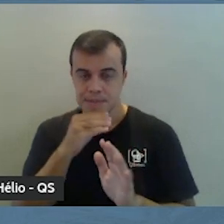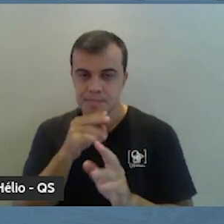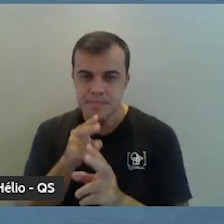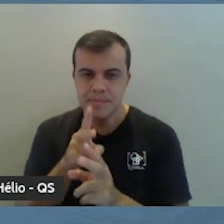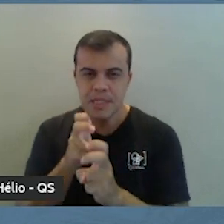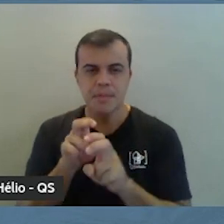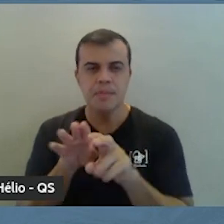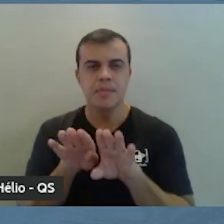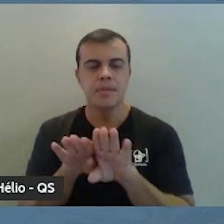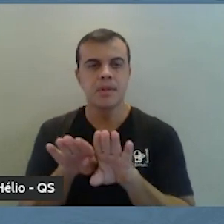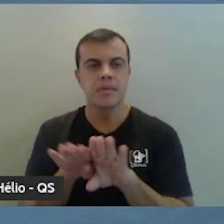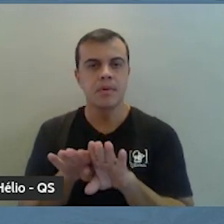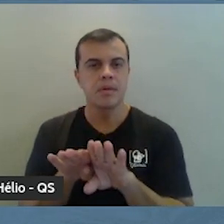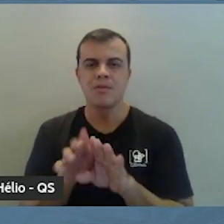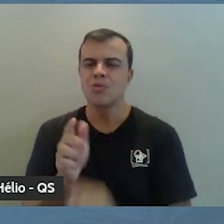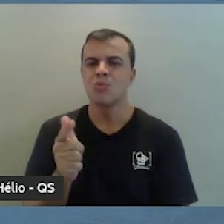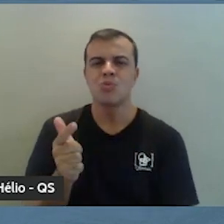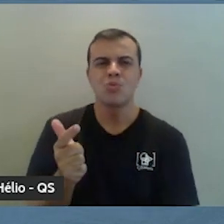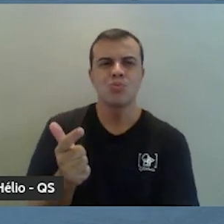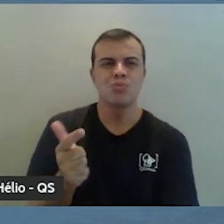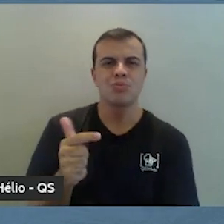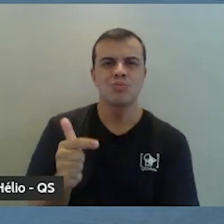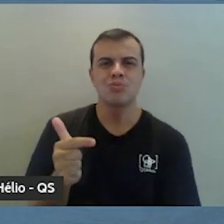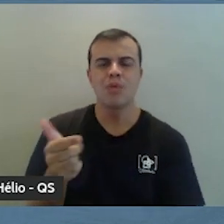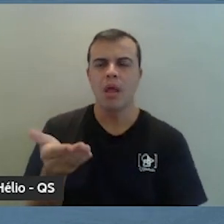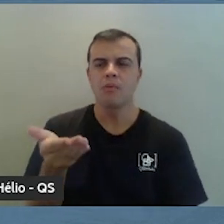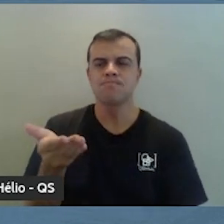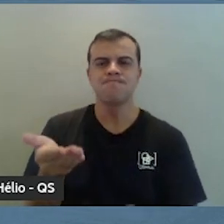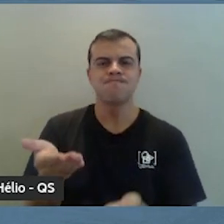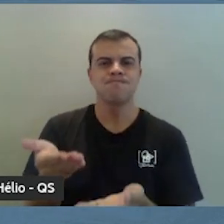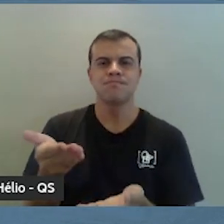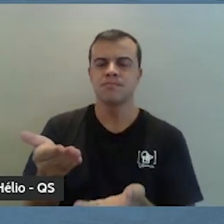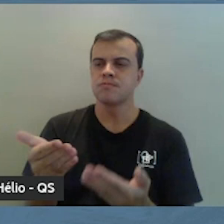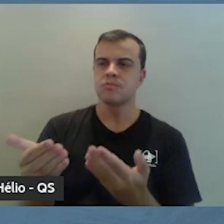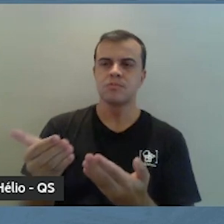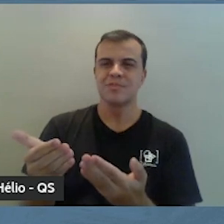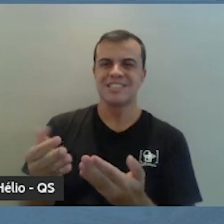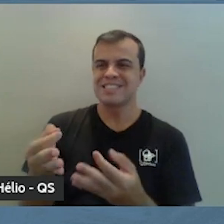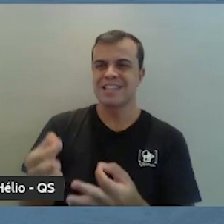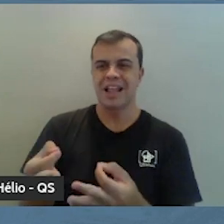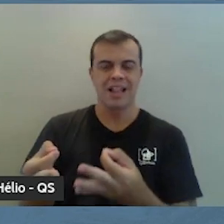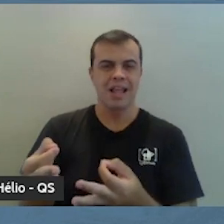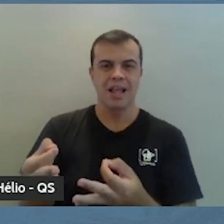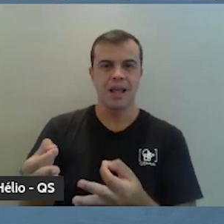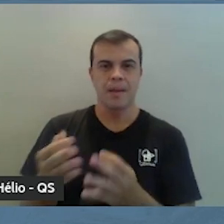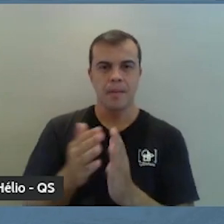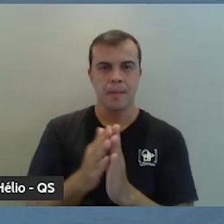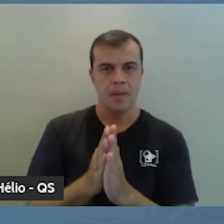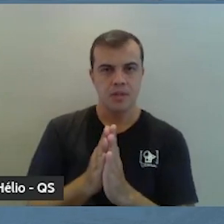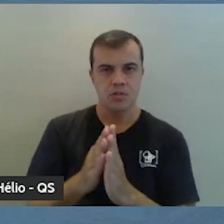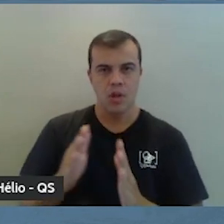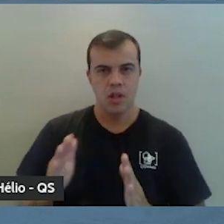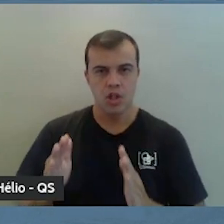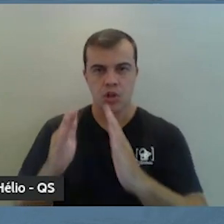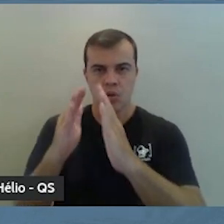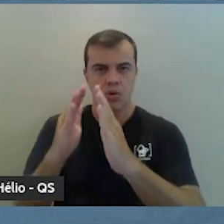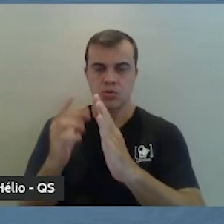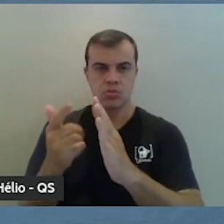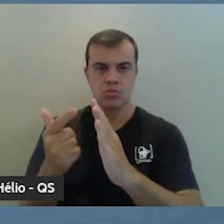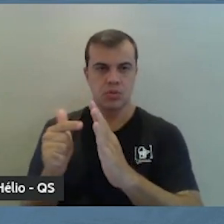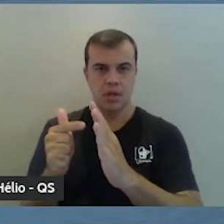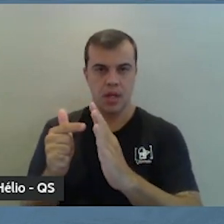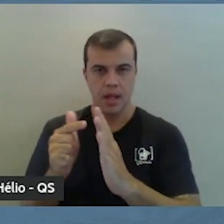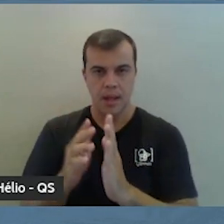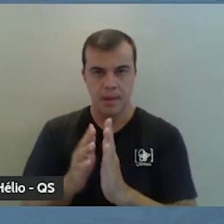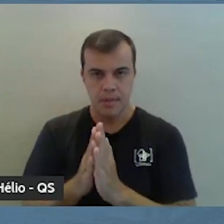percebe claramente que não tem uma proporção exata entre as pessoas e a torre. É óbvio que as